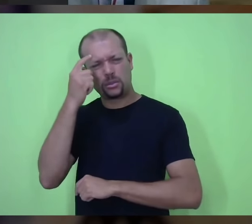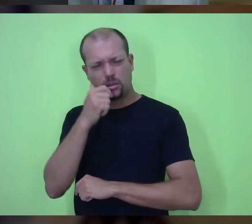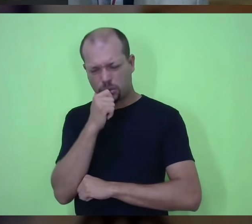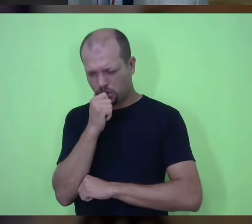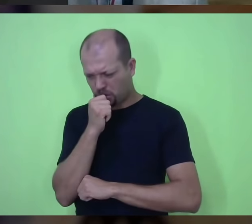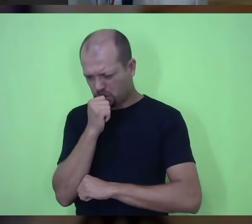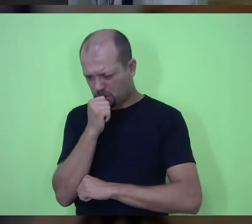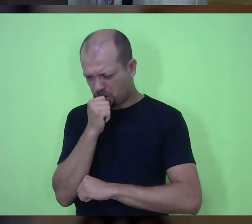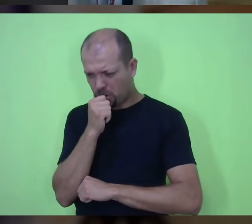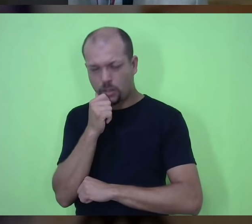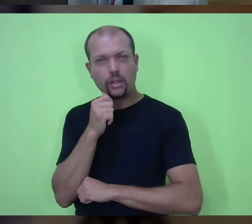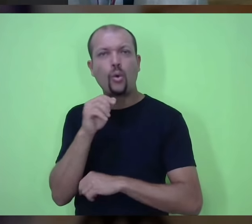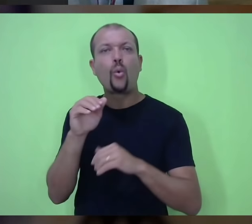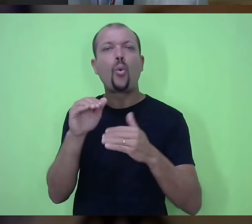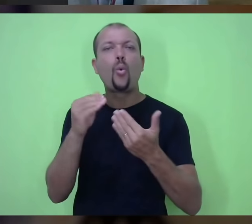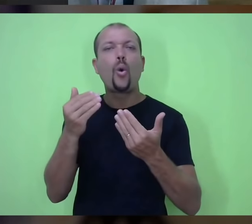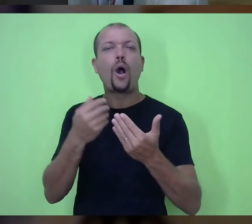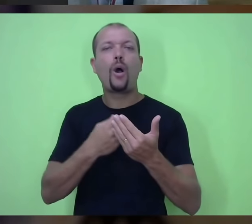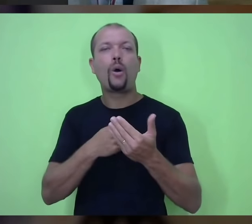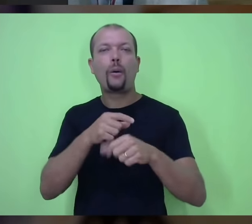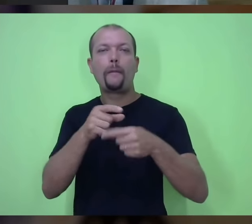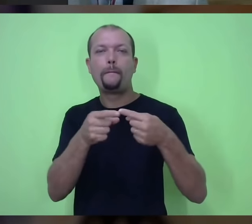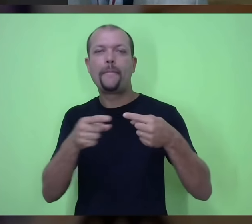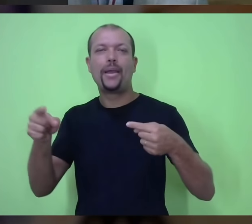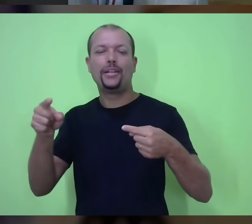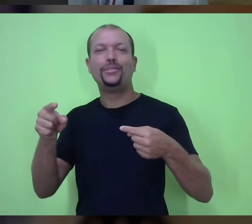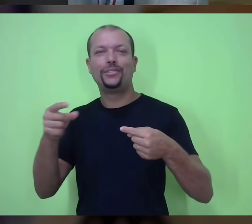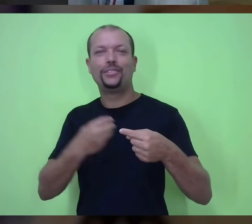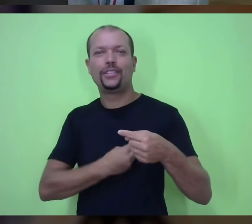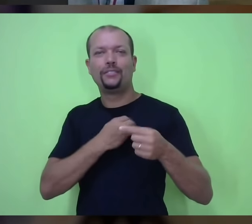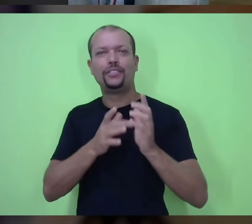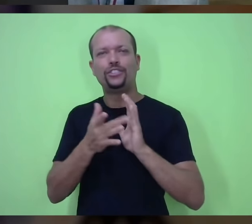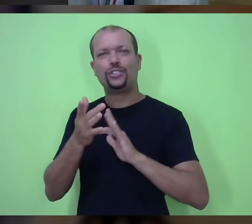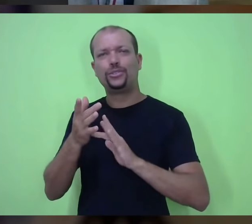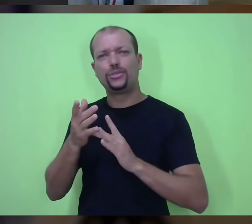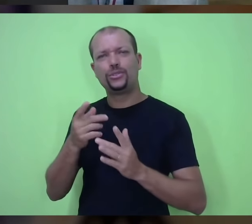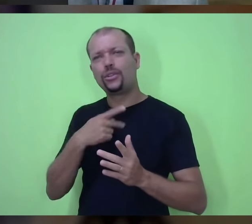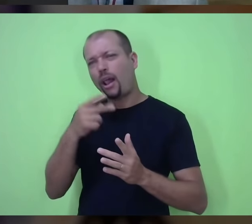mente? Que momento da vida de Cristo vem à nossa mente?